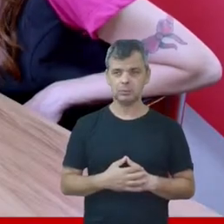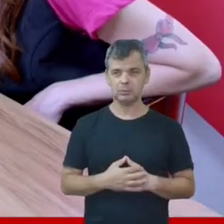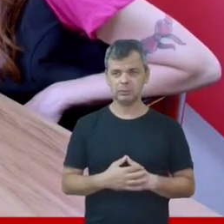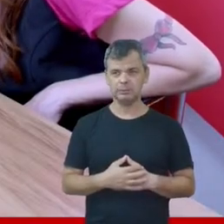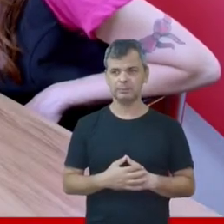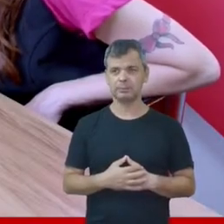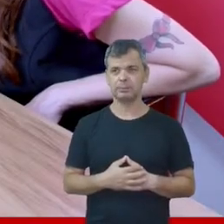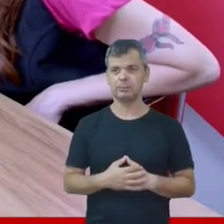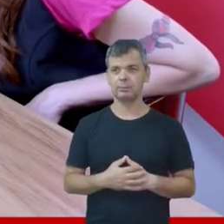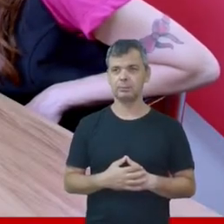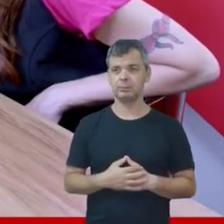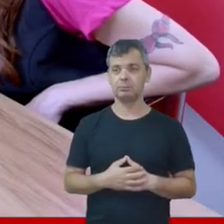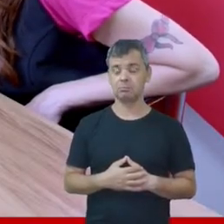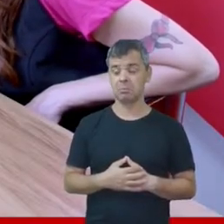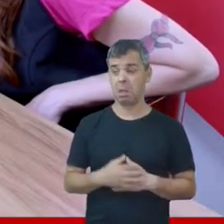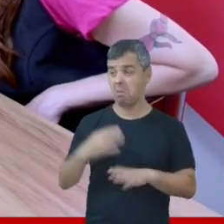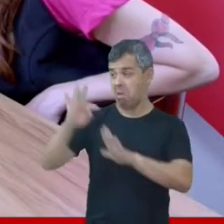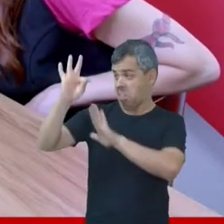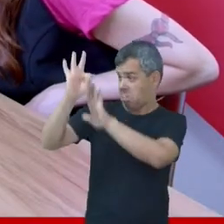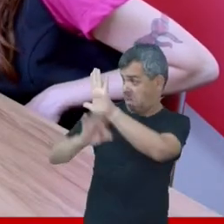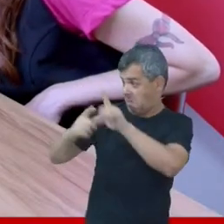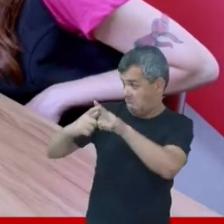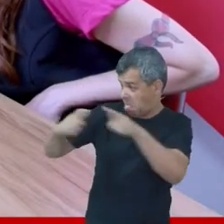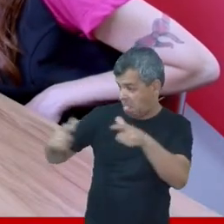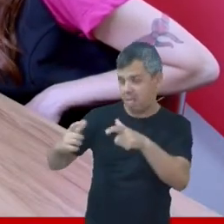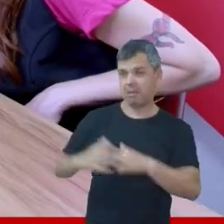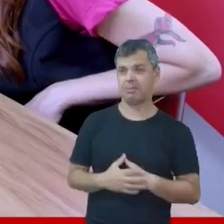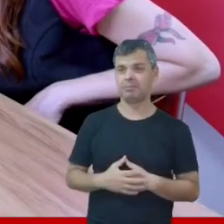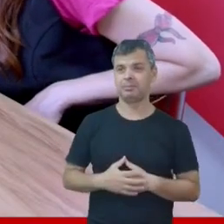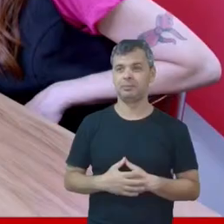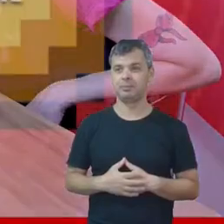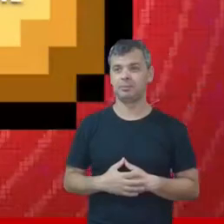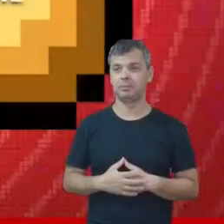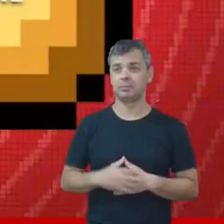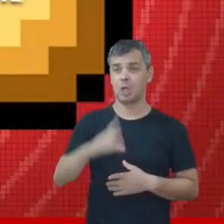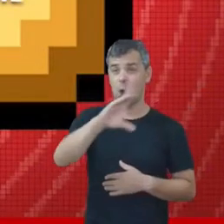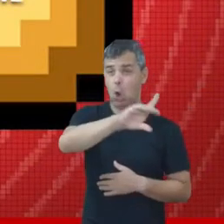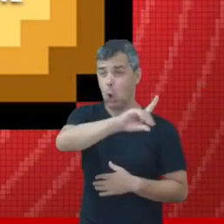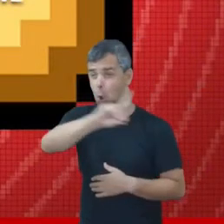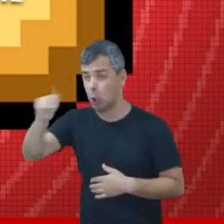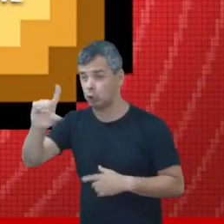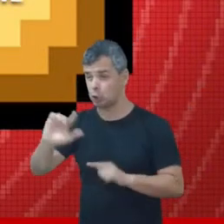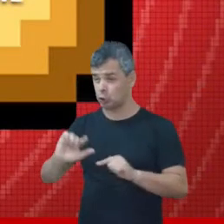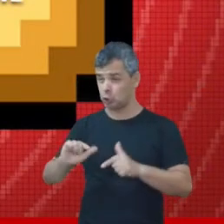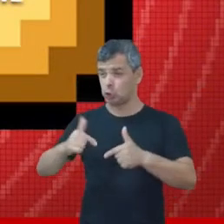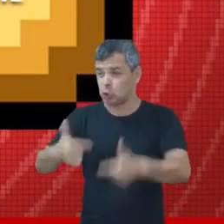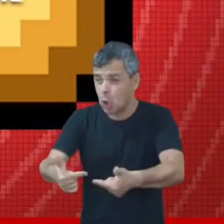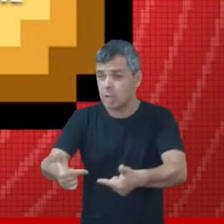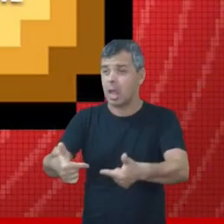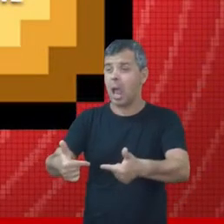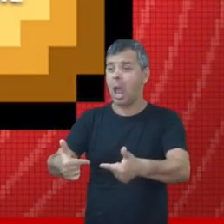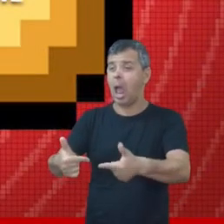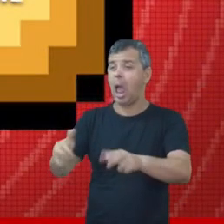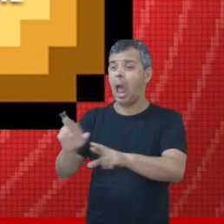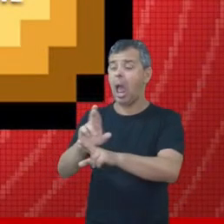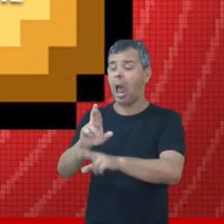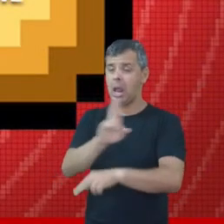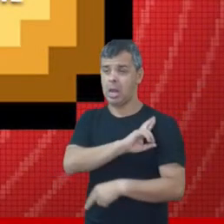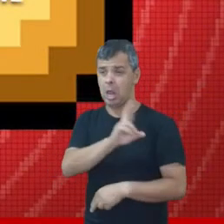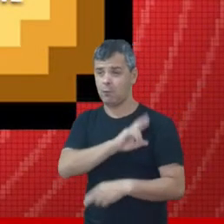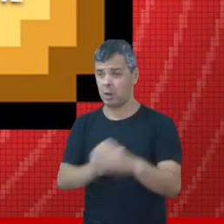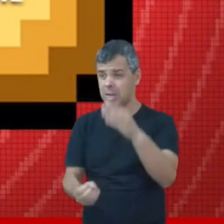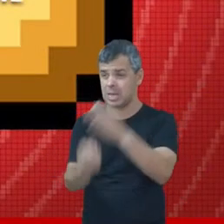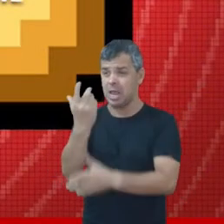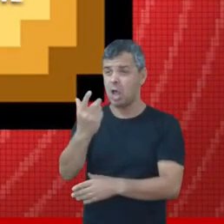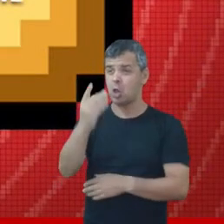Nádia, essa é contigo. Um grande texto, percebo. Olha essa história. O Dia Nacional de Combate à Intolerância Religiosa foi instituído no